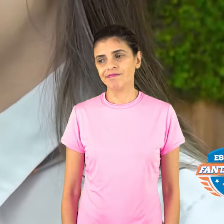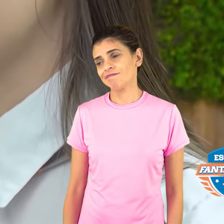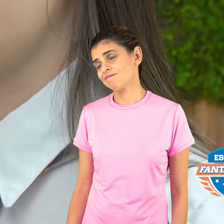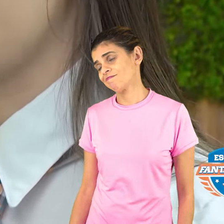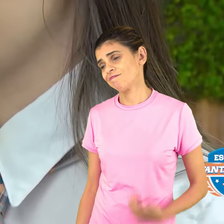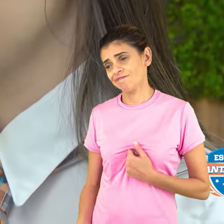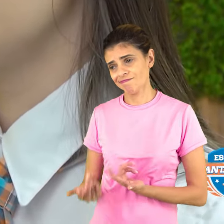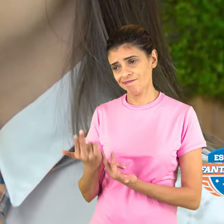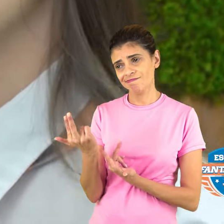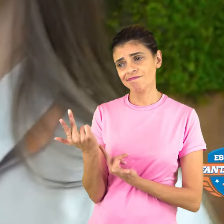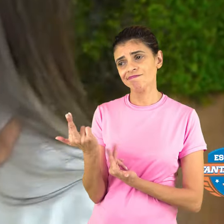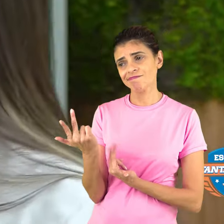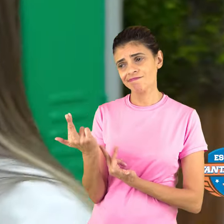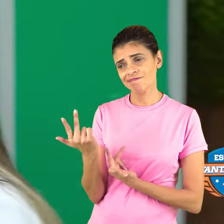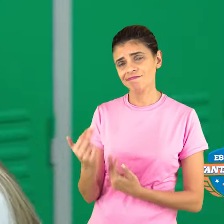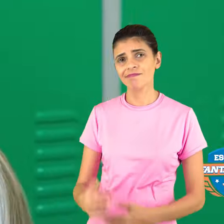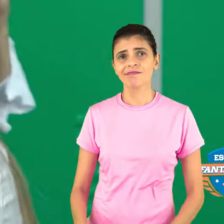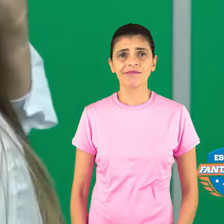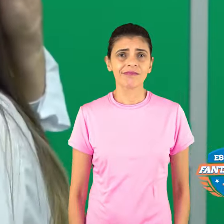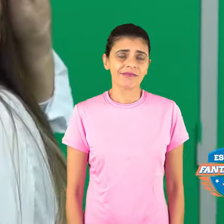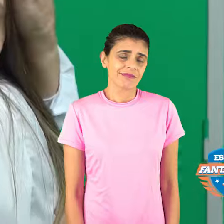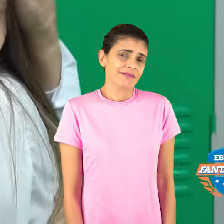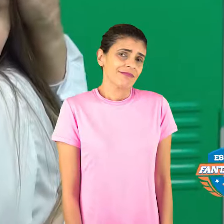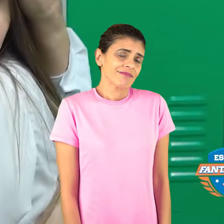Eu também, Daniel.